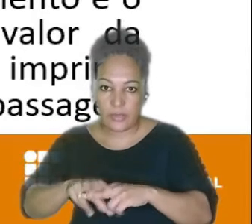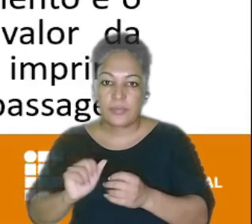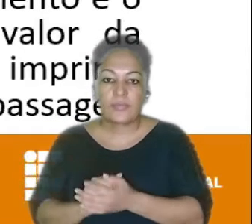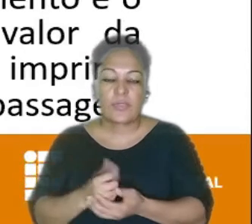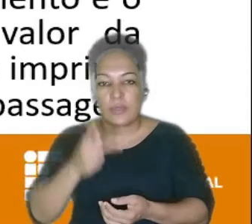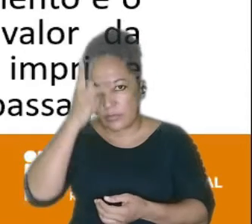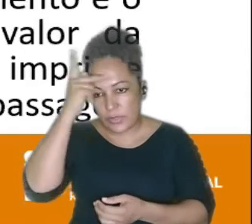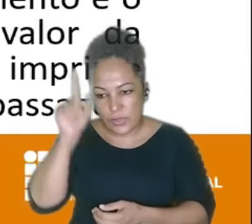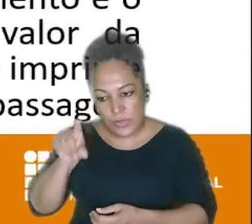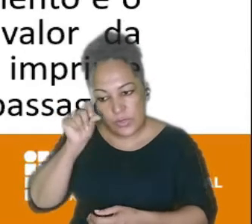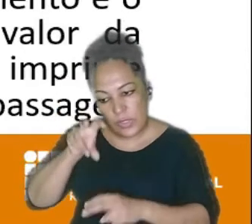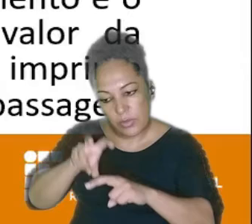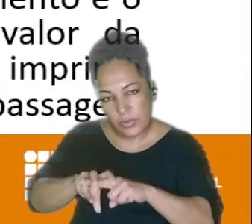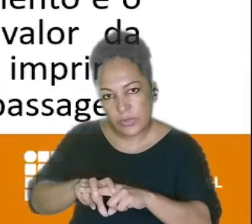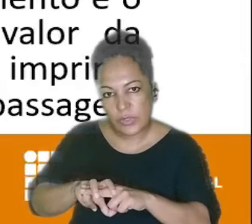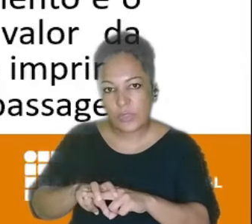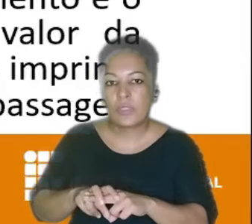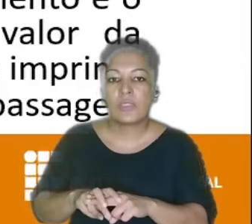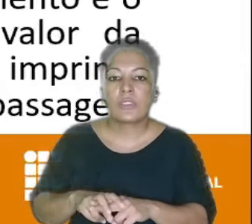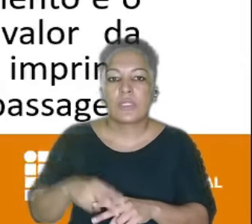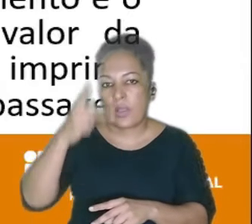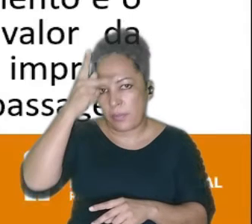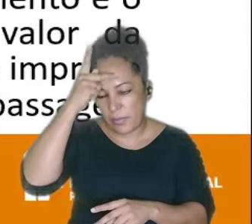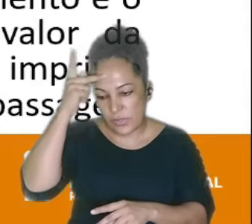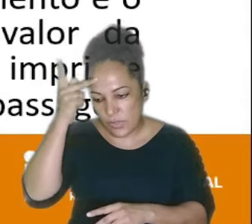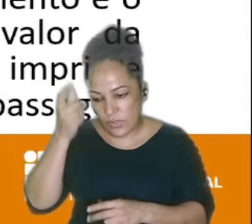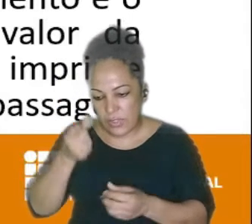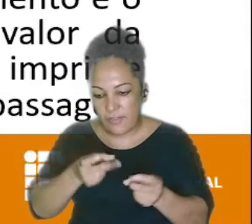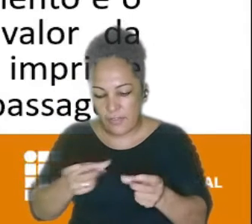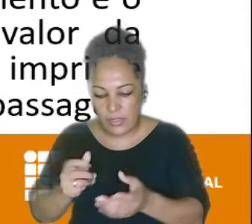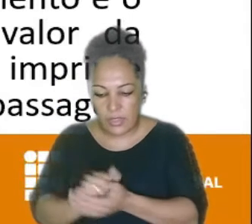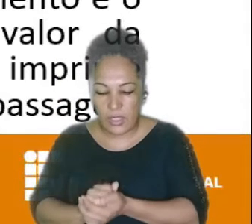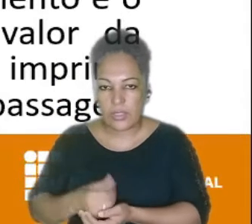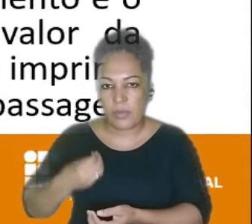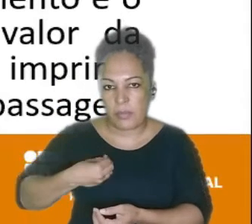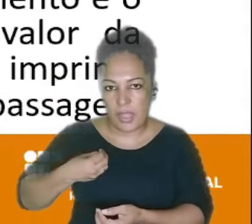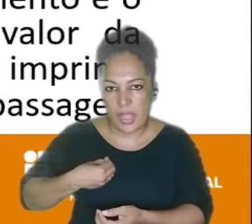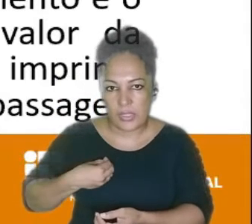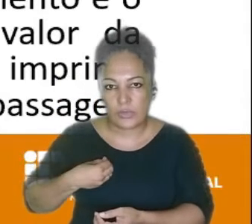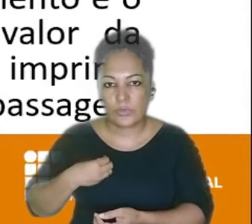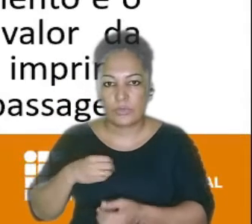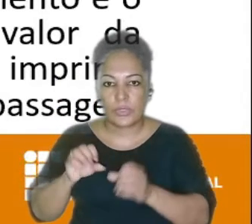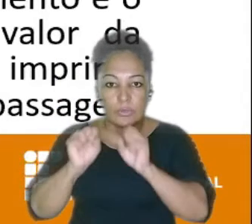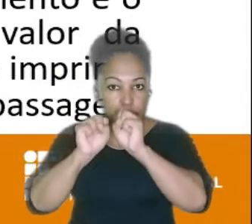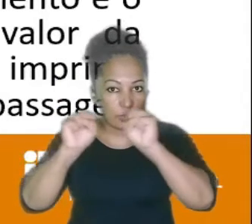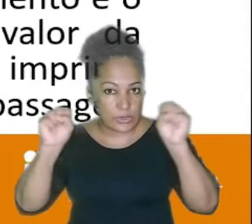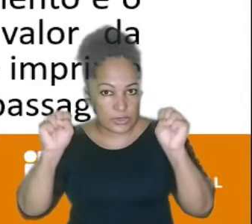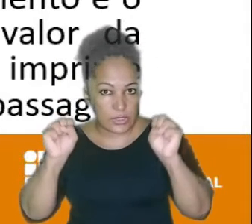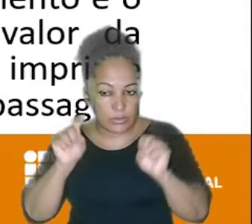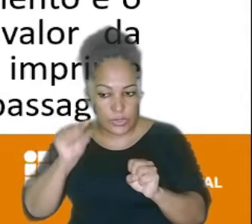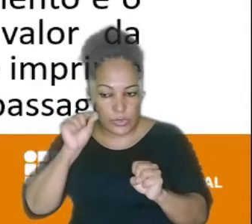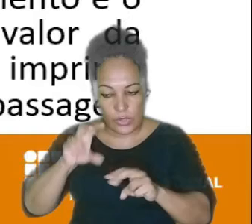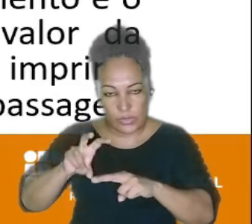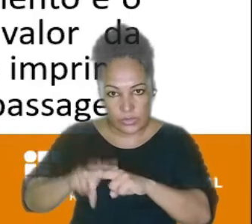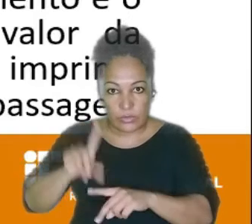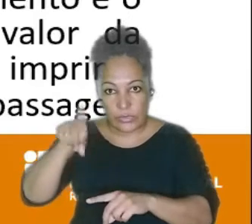Então, após o passageiro escolher a poltrona, o atendente gera uma passagem, tá? E marca a poltrona escolhida no sistema.